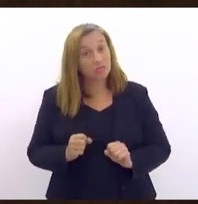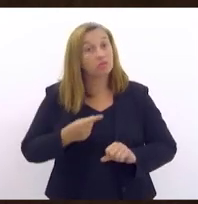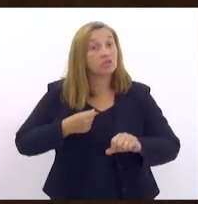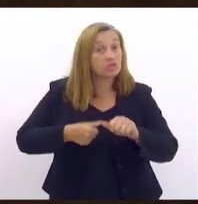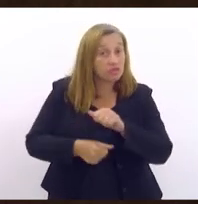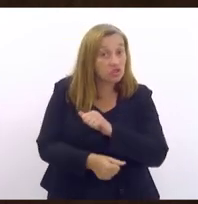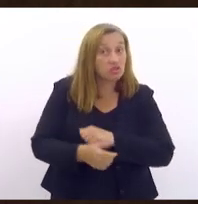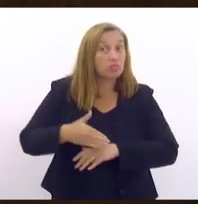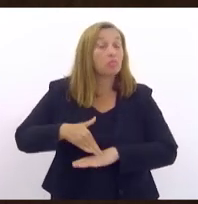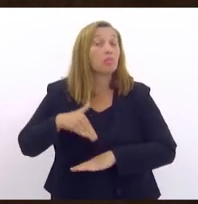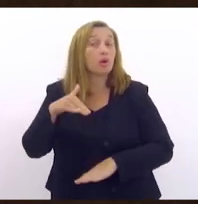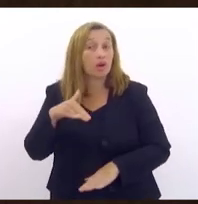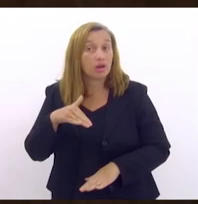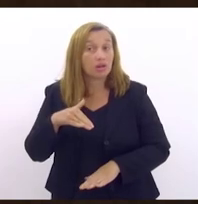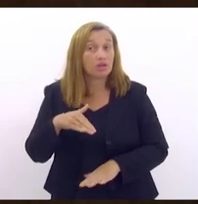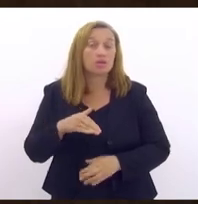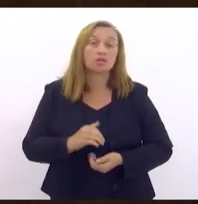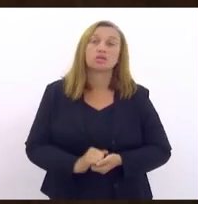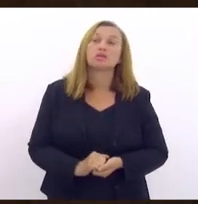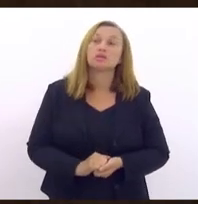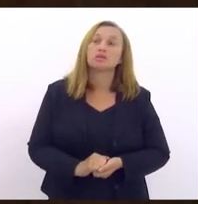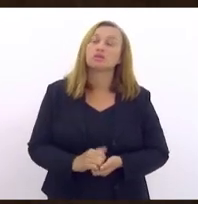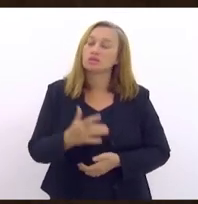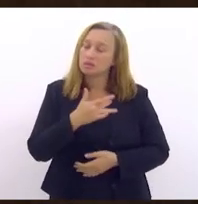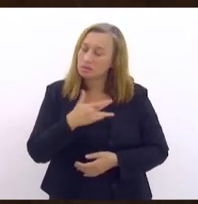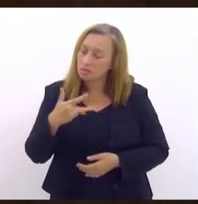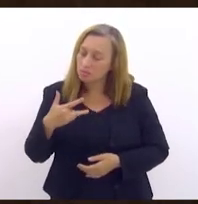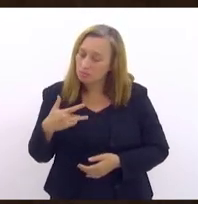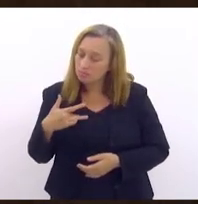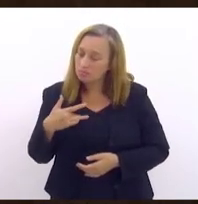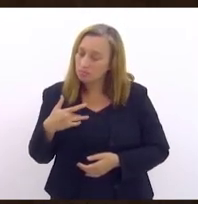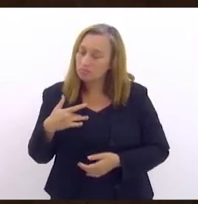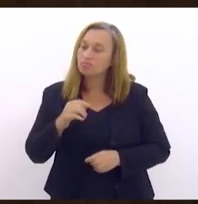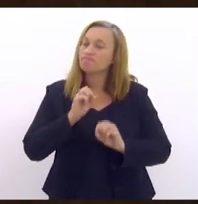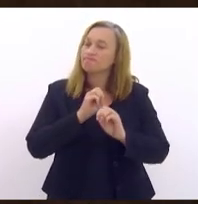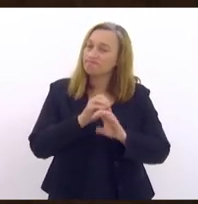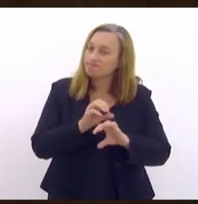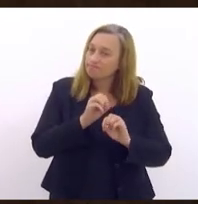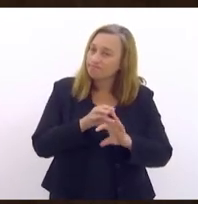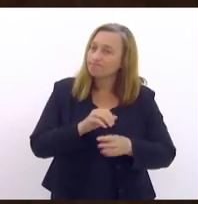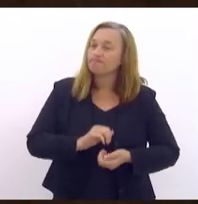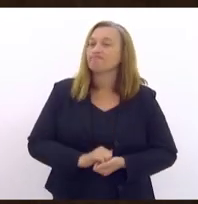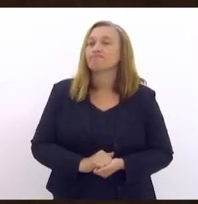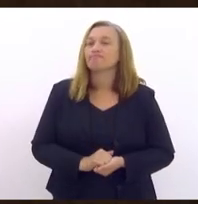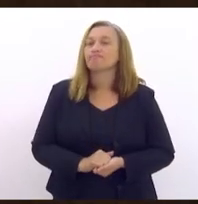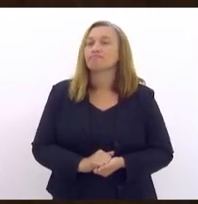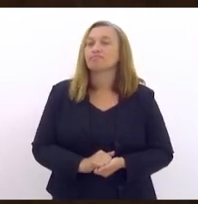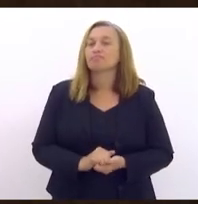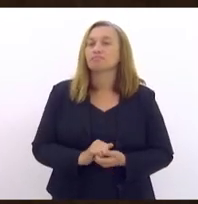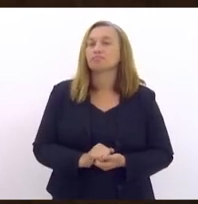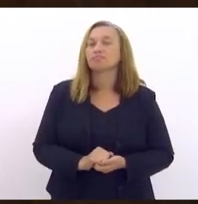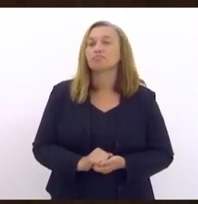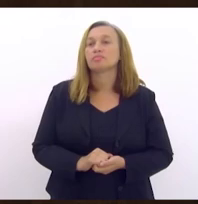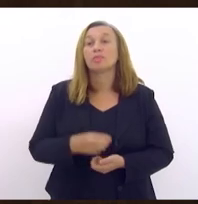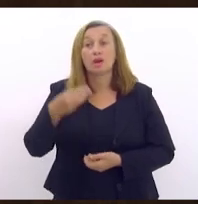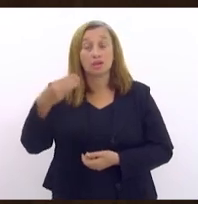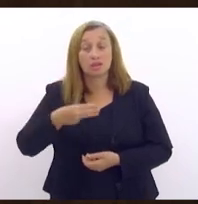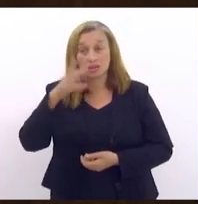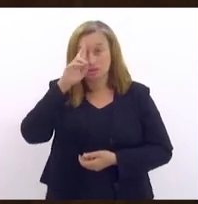investir mais em saúde e educação. De três, senhor